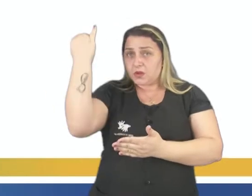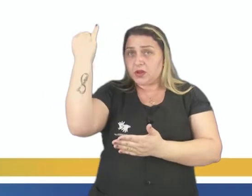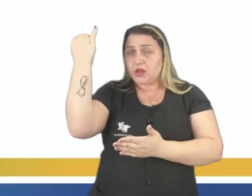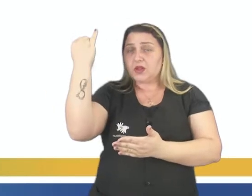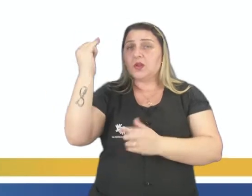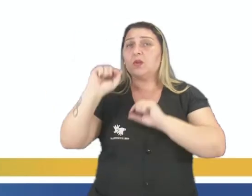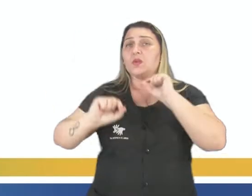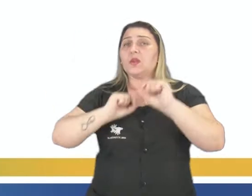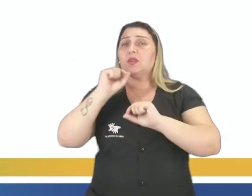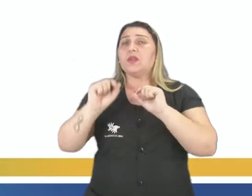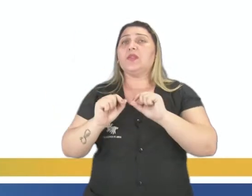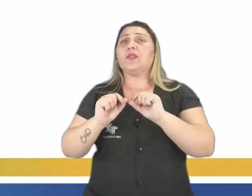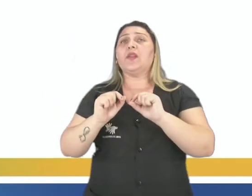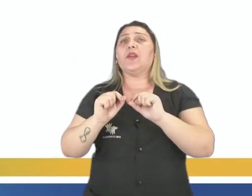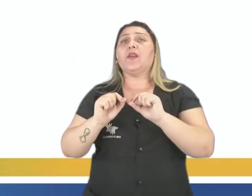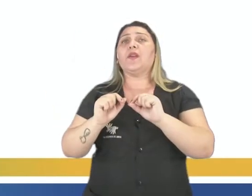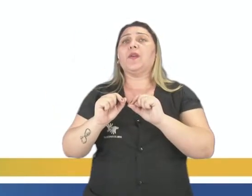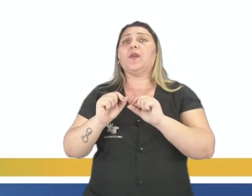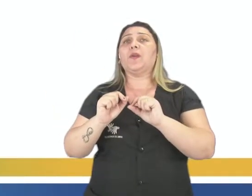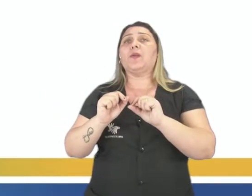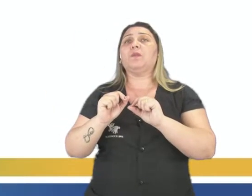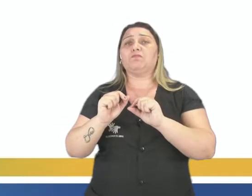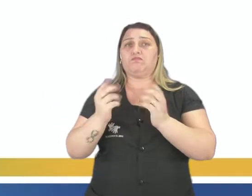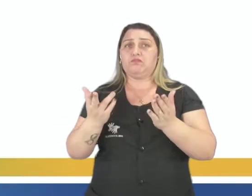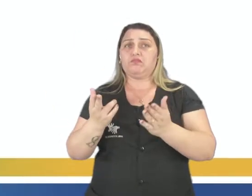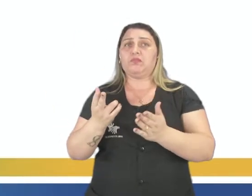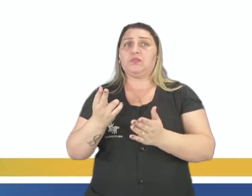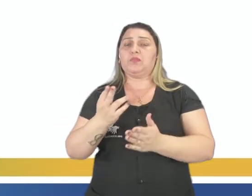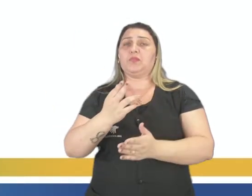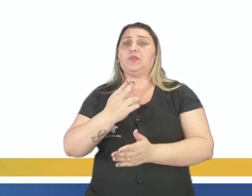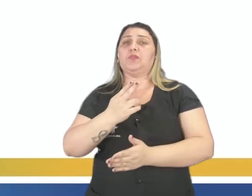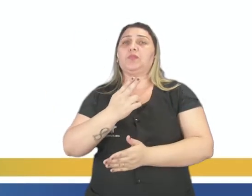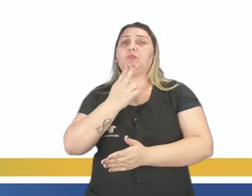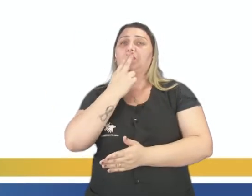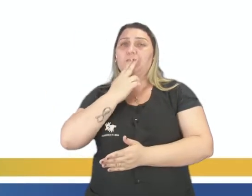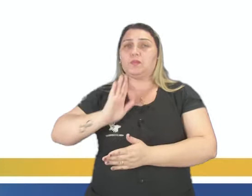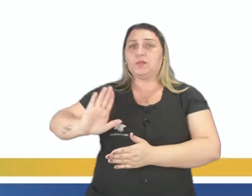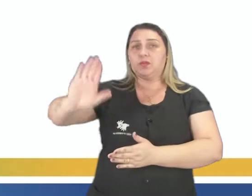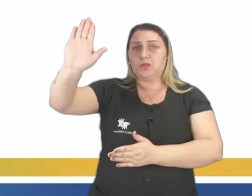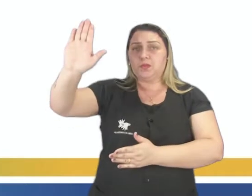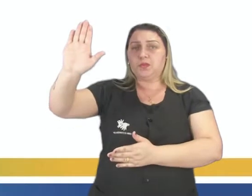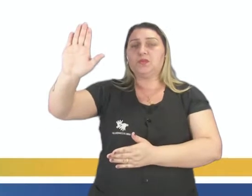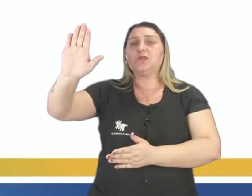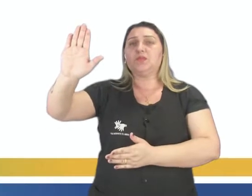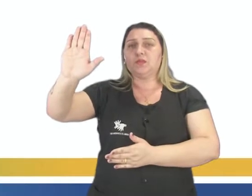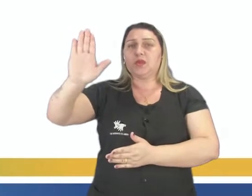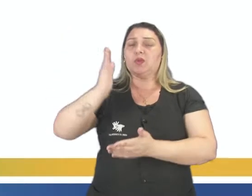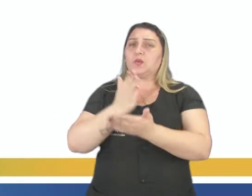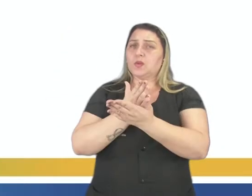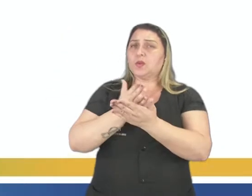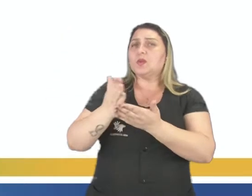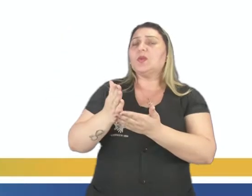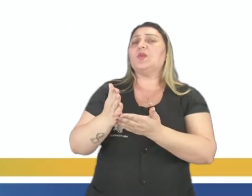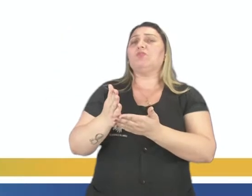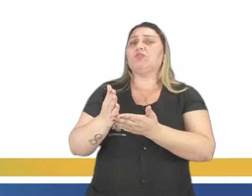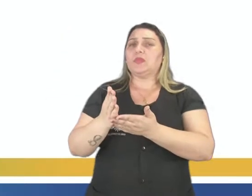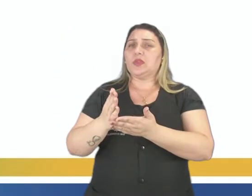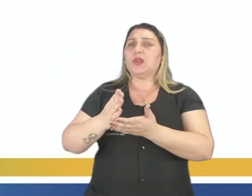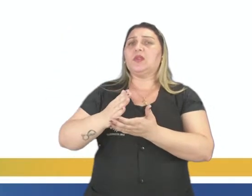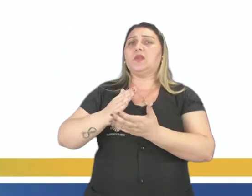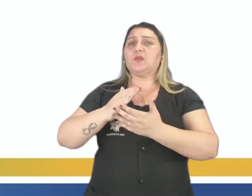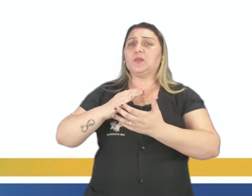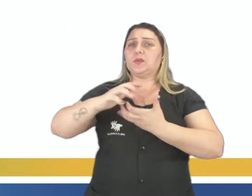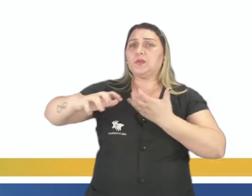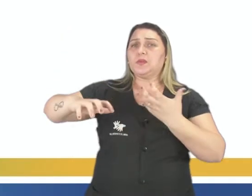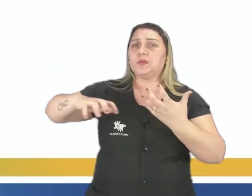que é aí o Fidel Castro, né? O que acontece? O Fidel, ele vai começar a gerir